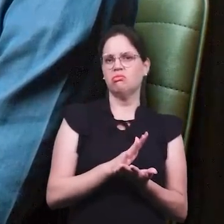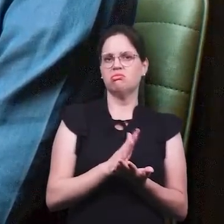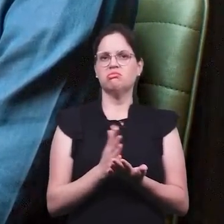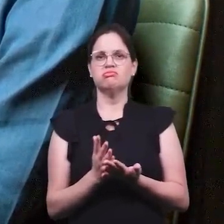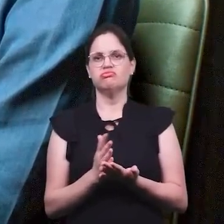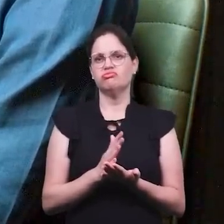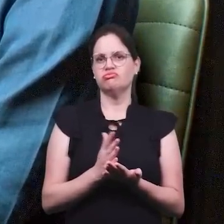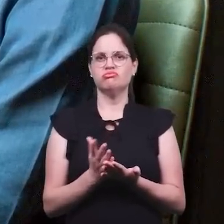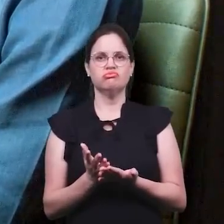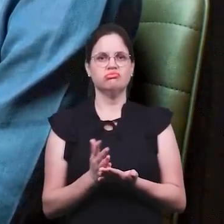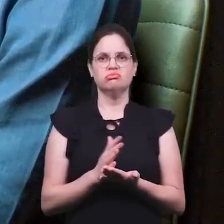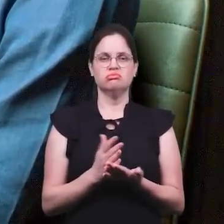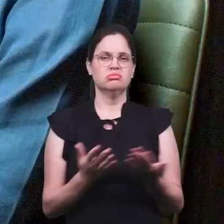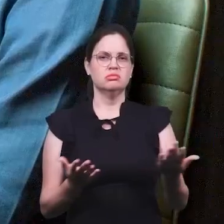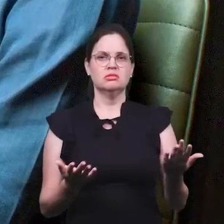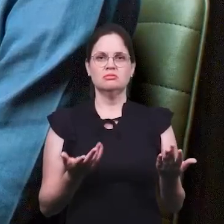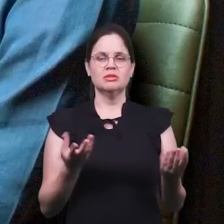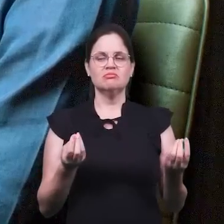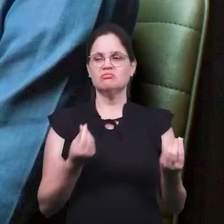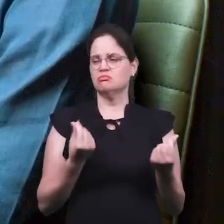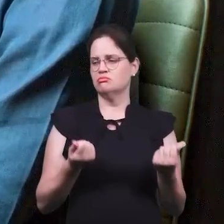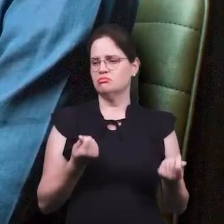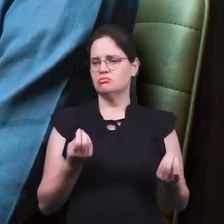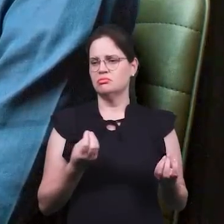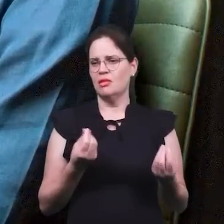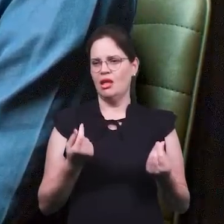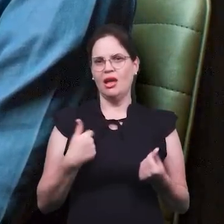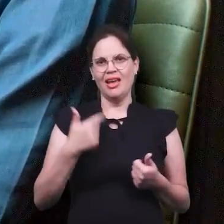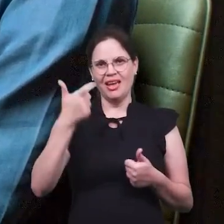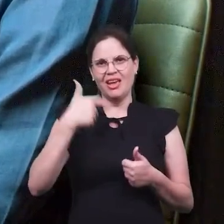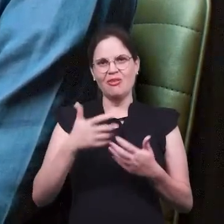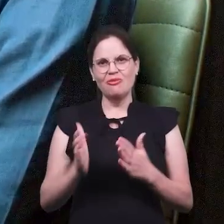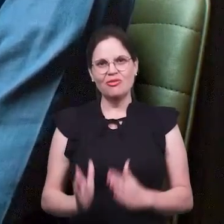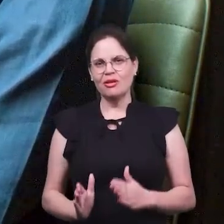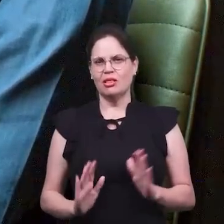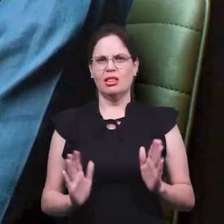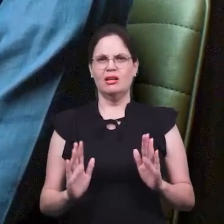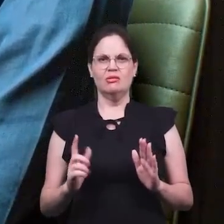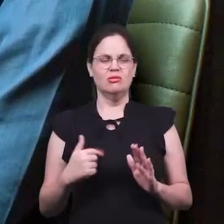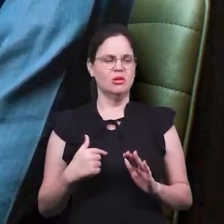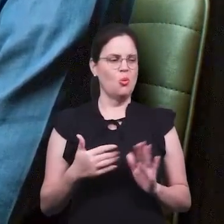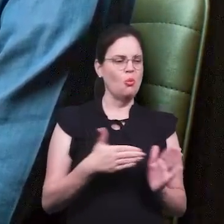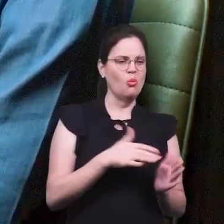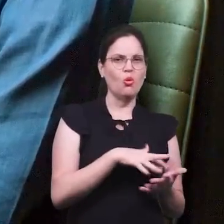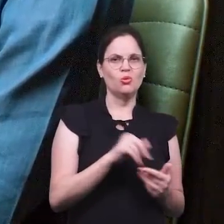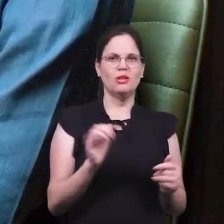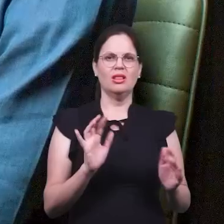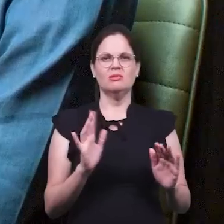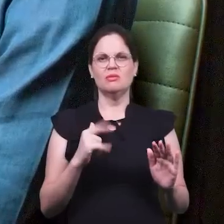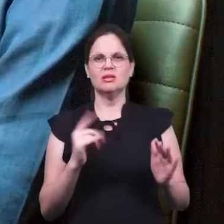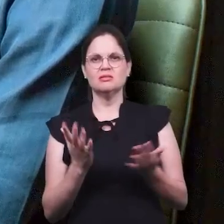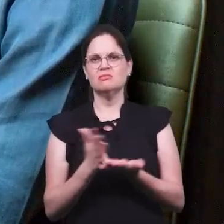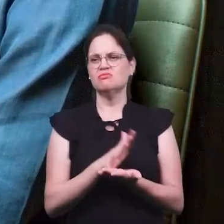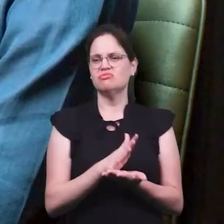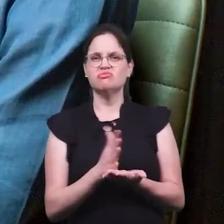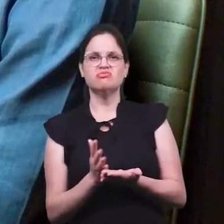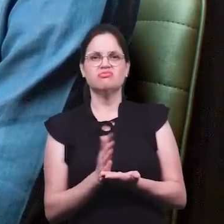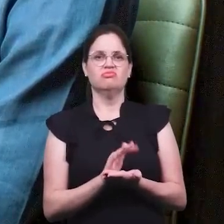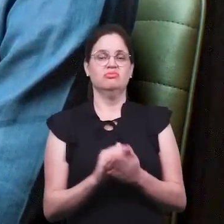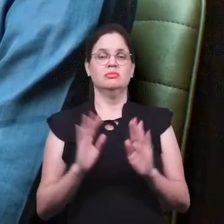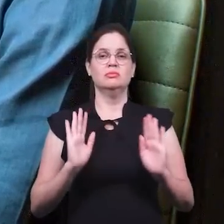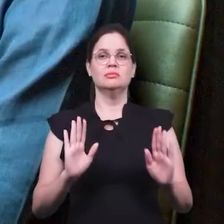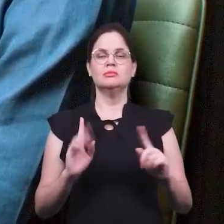assim também, eu ficava nem para um lado nem para o outro, ficava como se fosse morno, né? Uhum. É, e aí